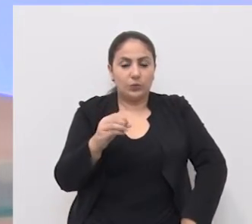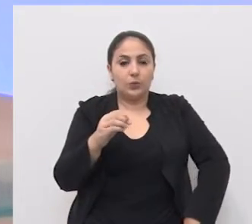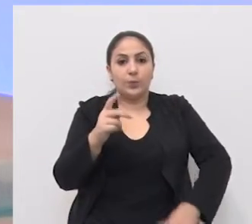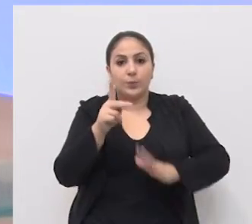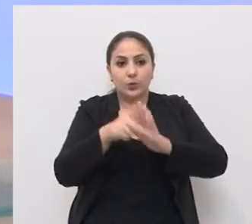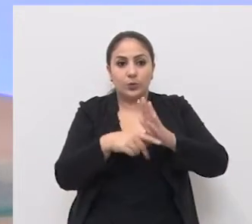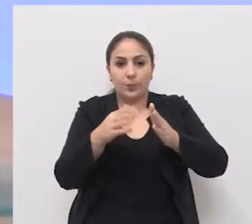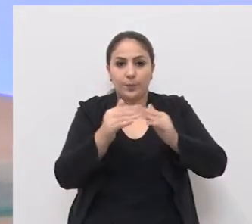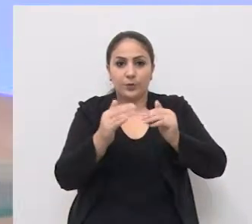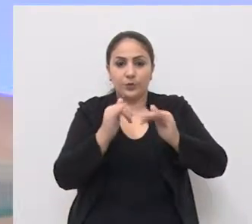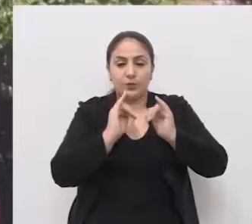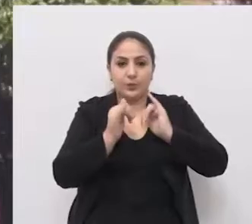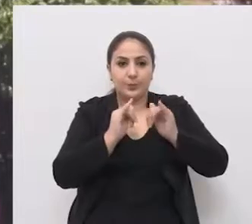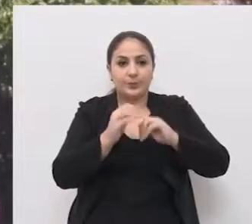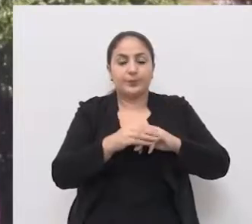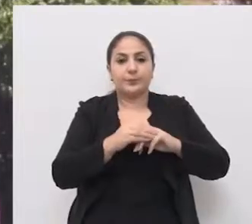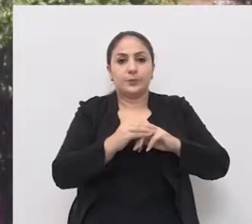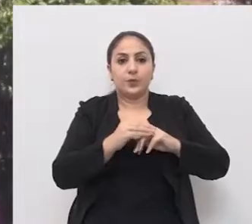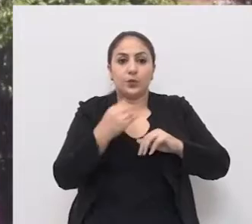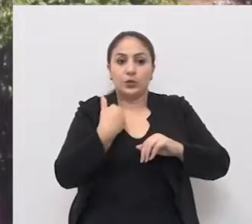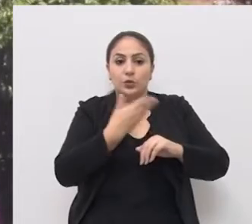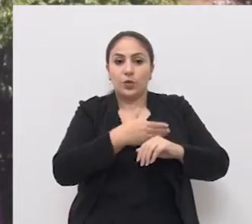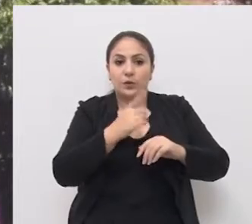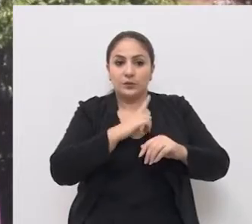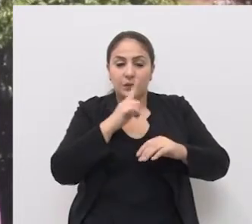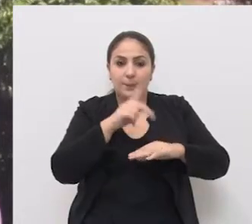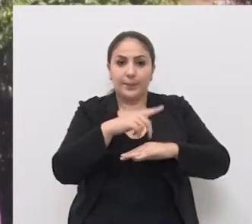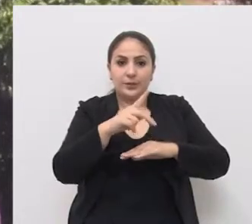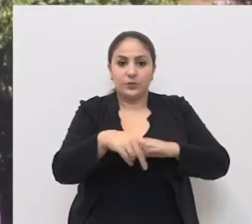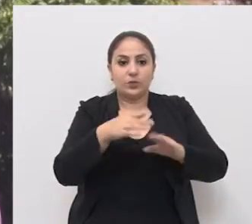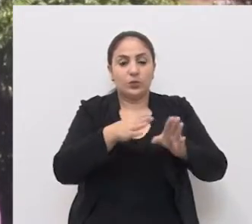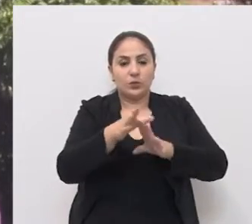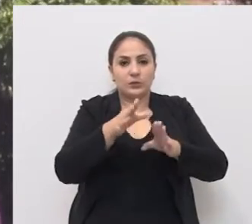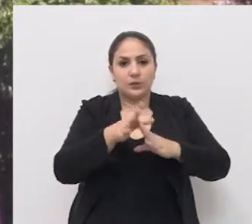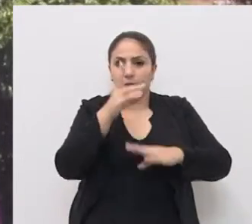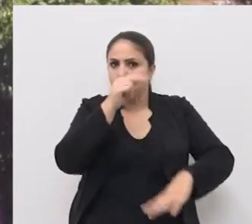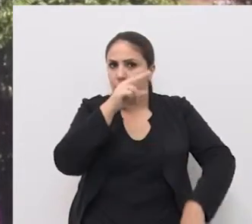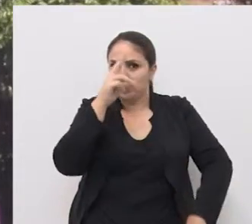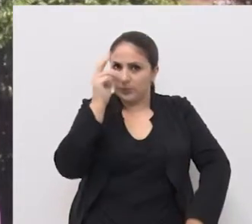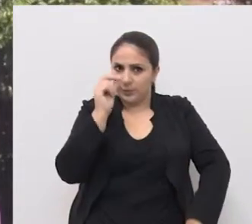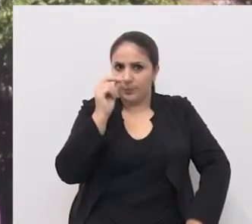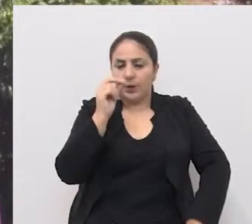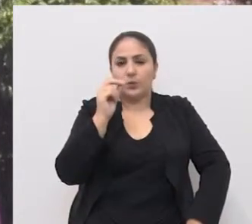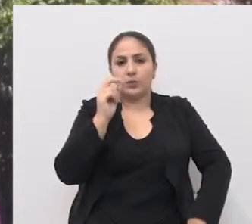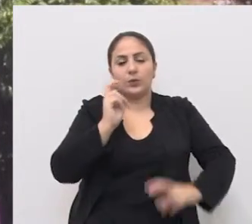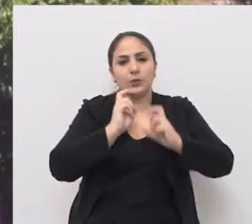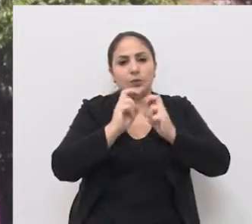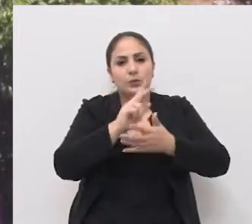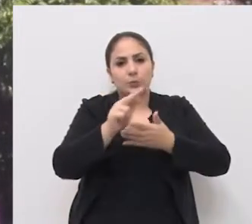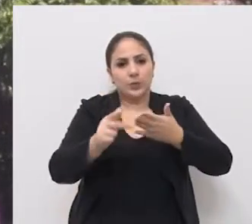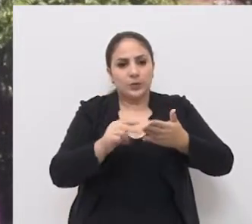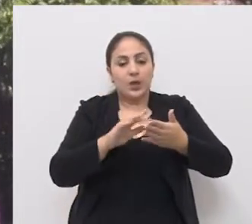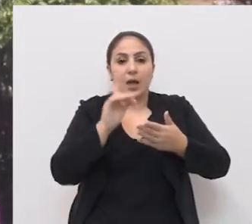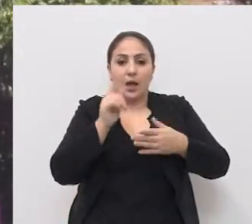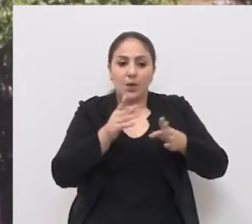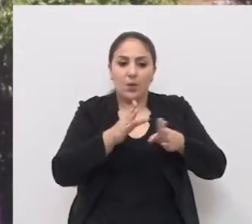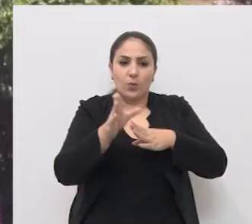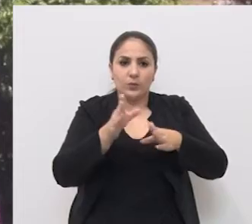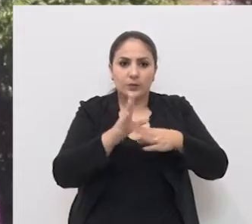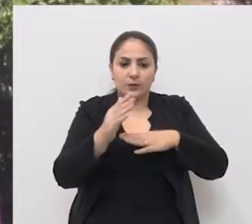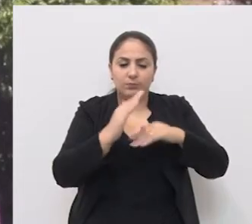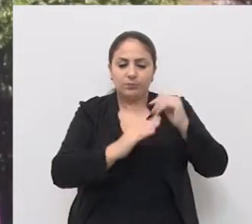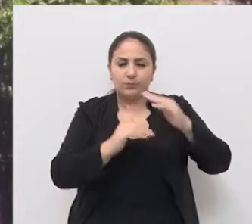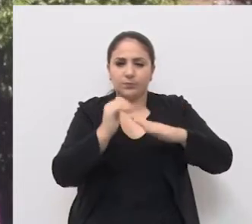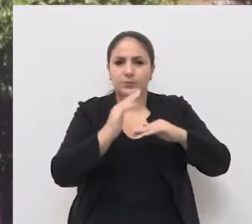de informações. Nós temos aqui em Passo Fundo o Conselho Municipal dos Transportes, que é um conselho consultivo